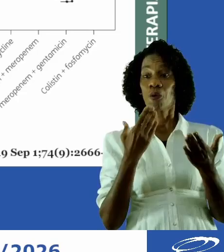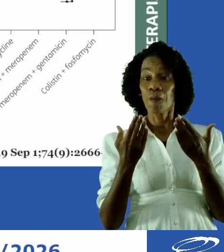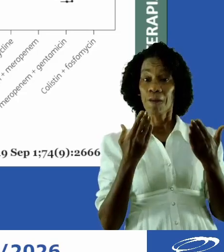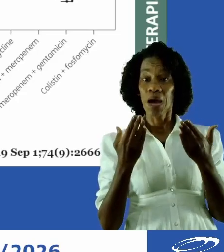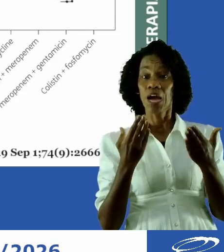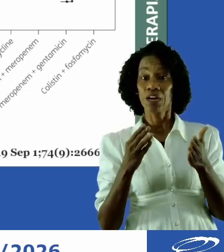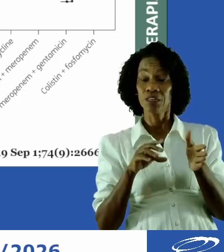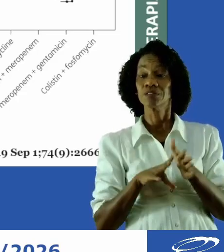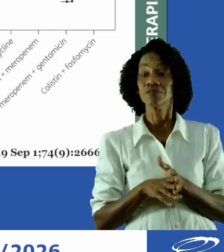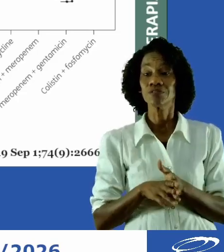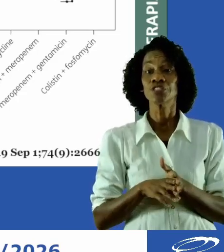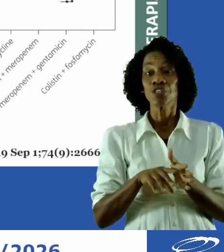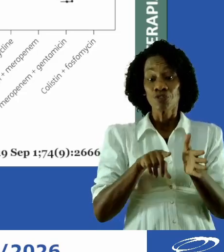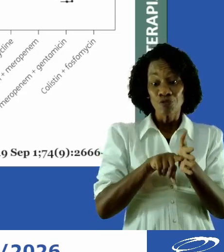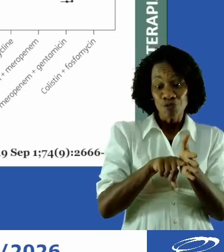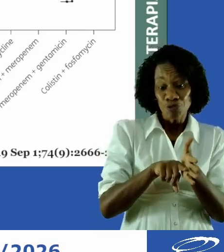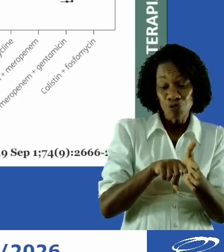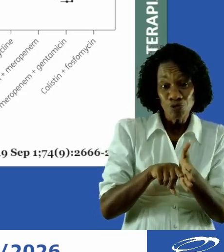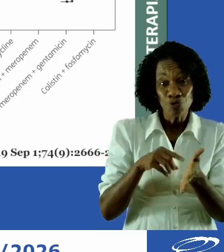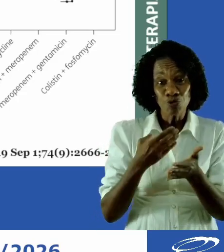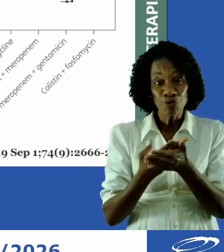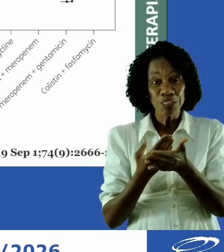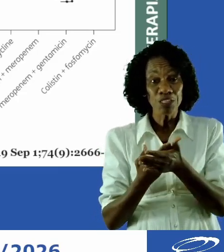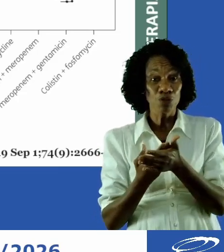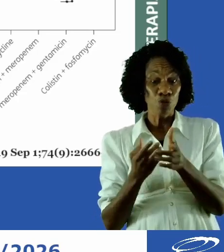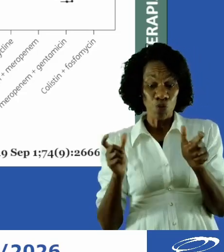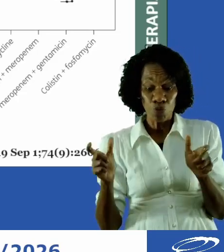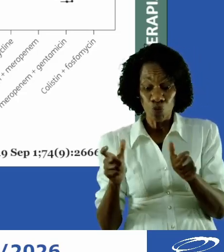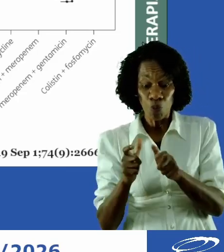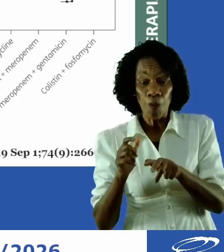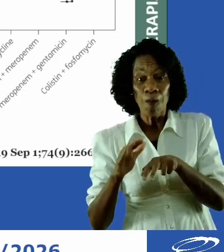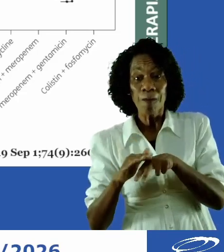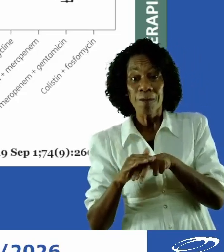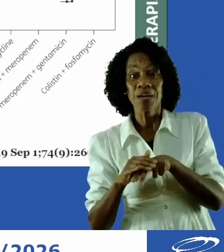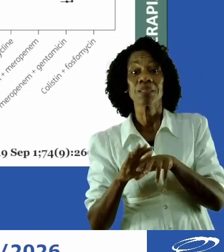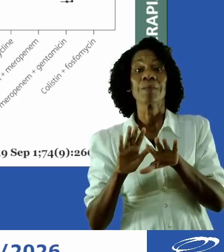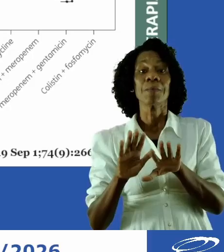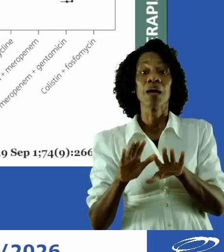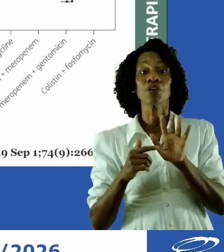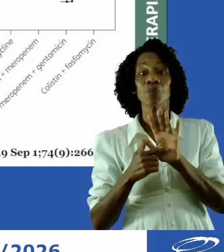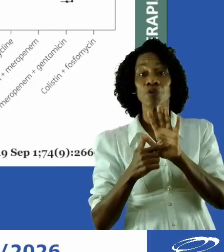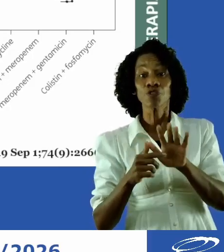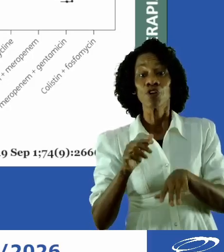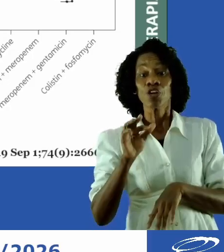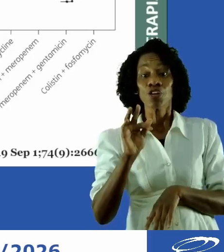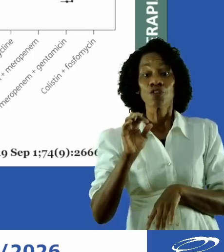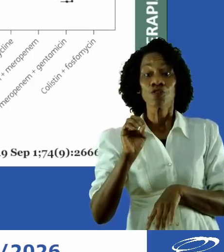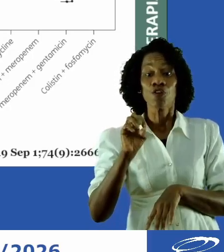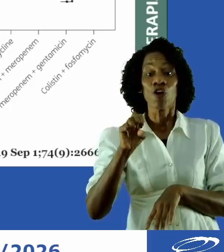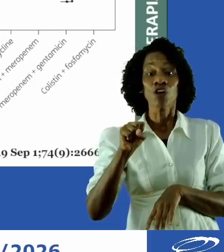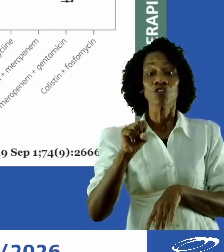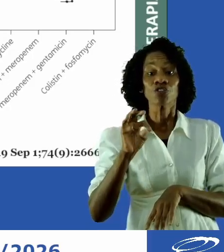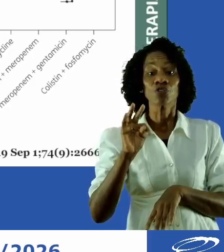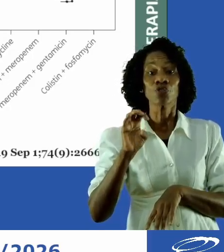de sinergismo com poucos pacientes, mas mostrou que fosfomicina, infelizmente uma medicação que nós não temos no